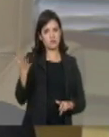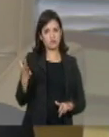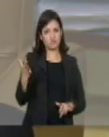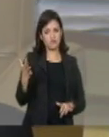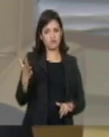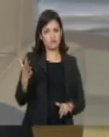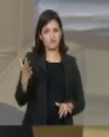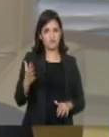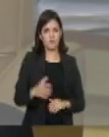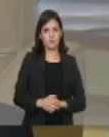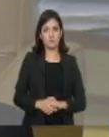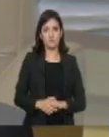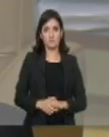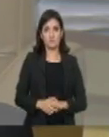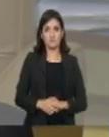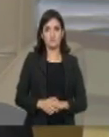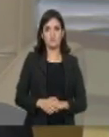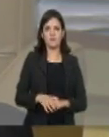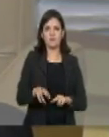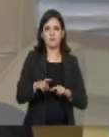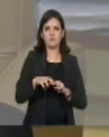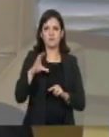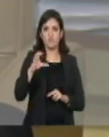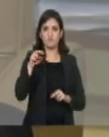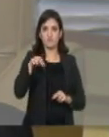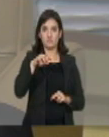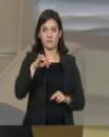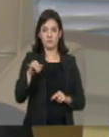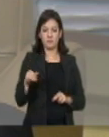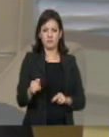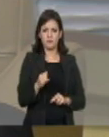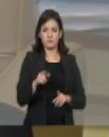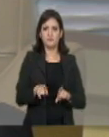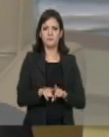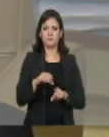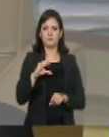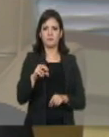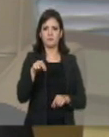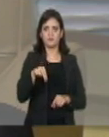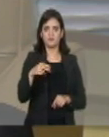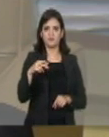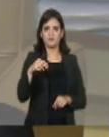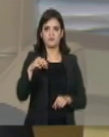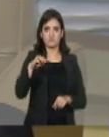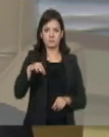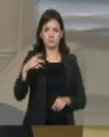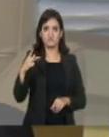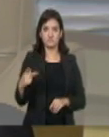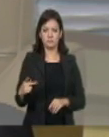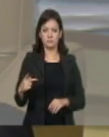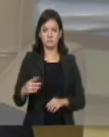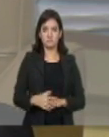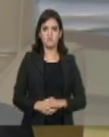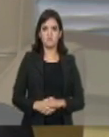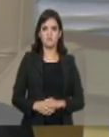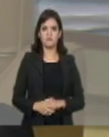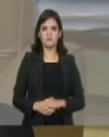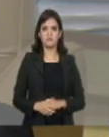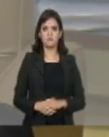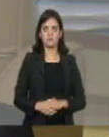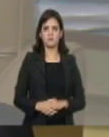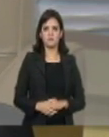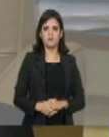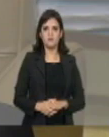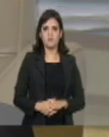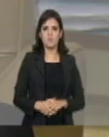partir do CNJ e do CNMP. Agora, de fato,